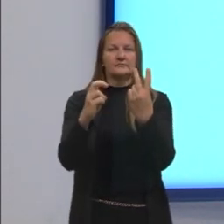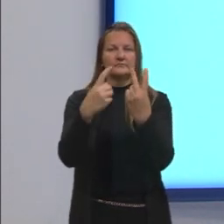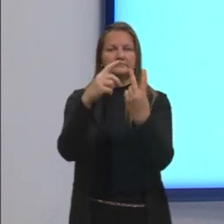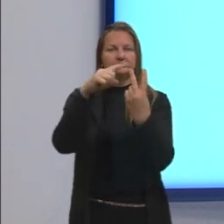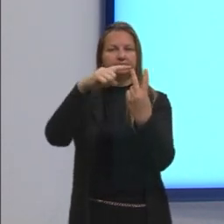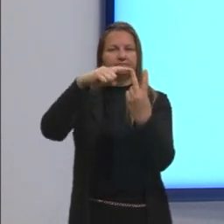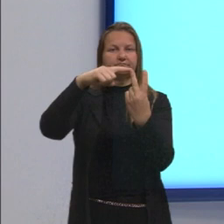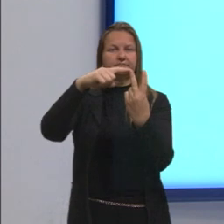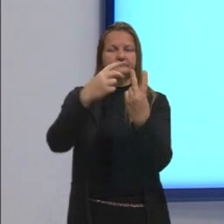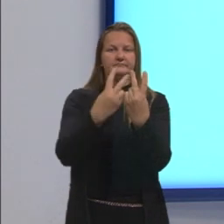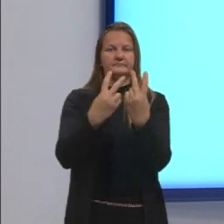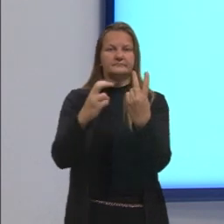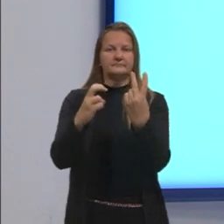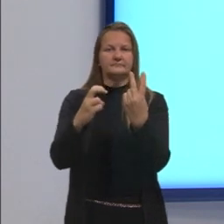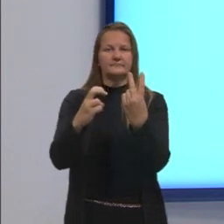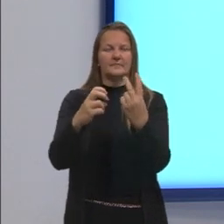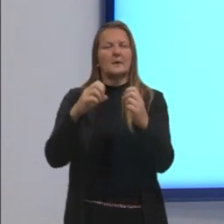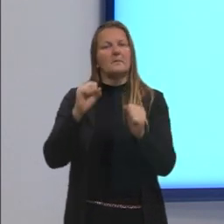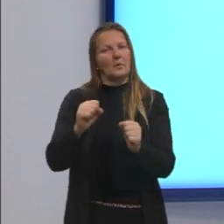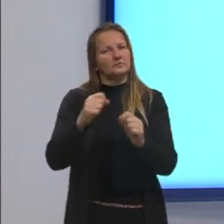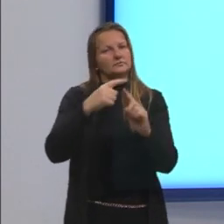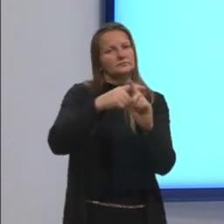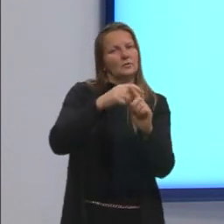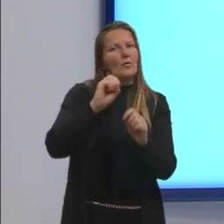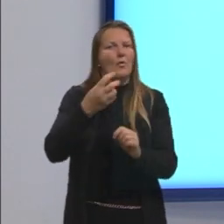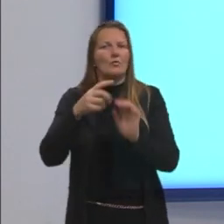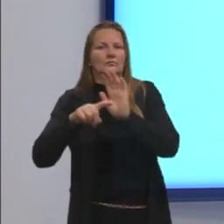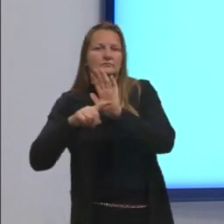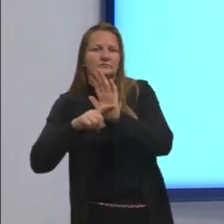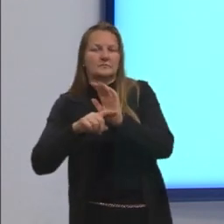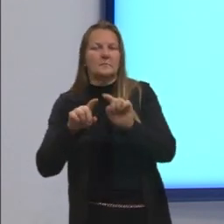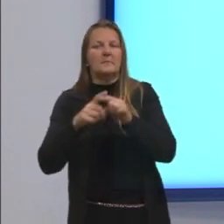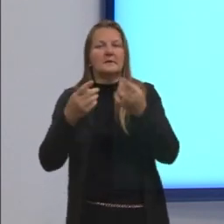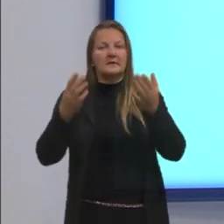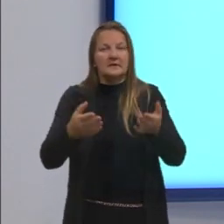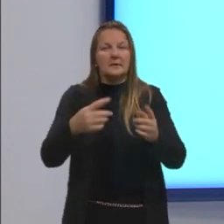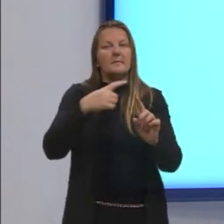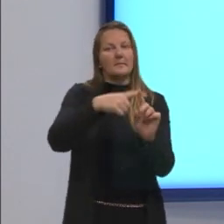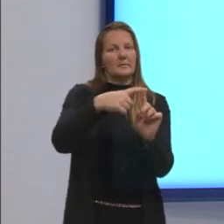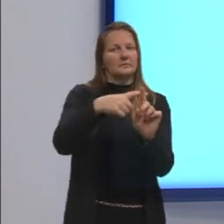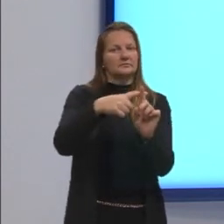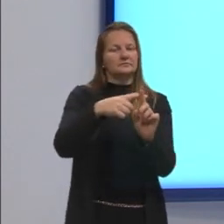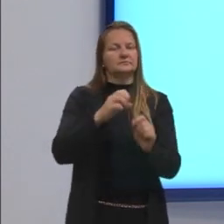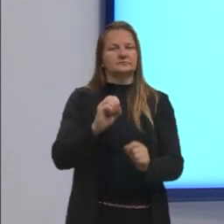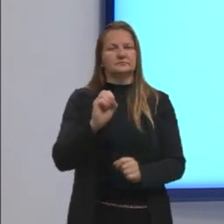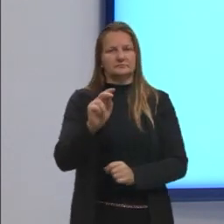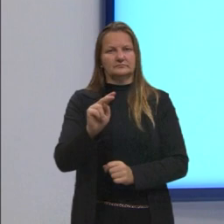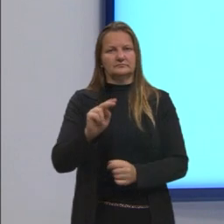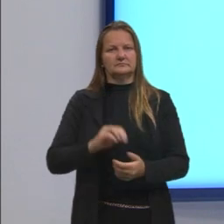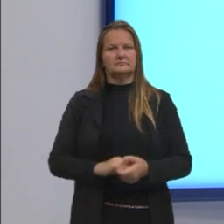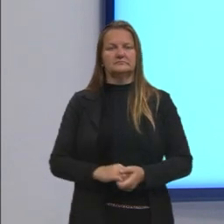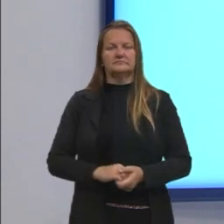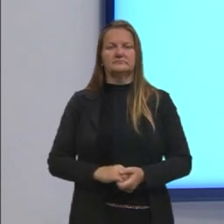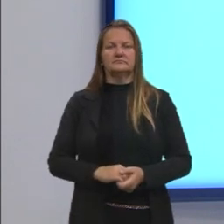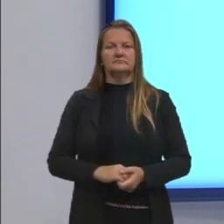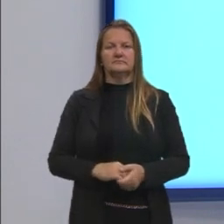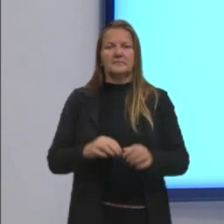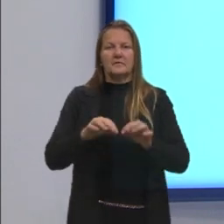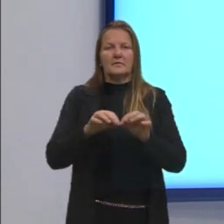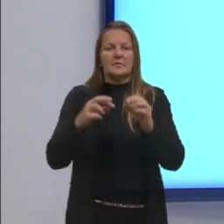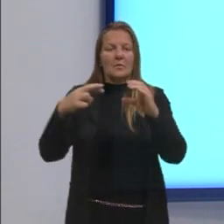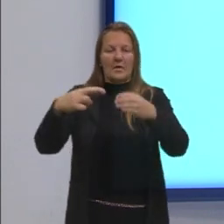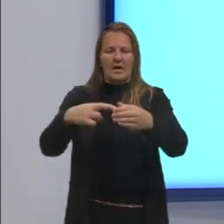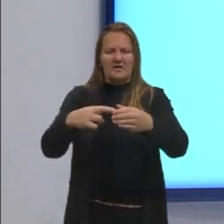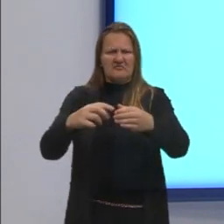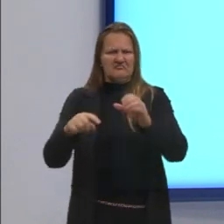quadrada que pode ser positiva ou negativa mas aqui trata-se de uma unidade de medida o raio